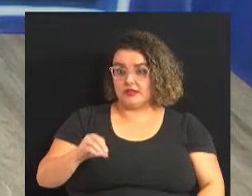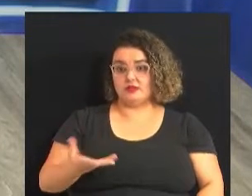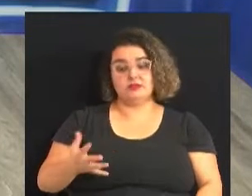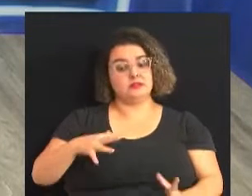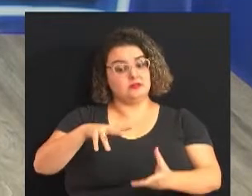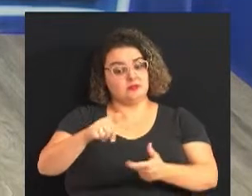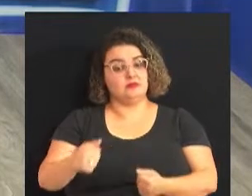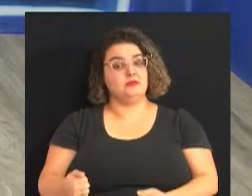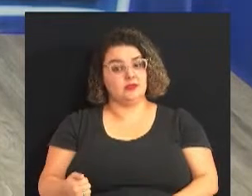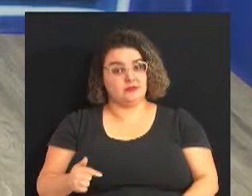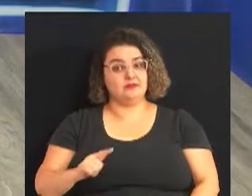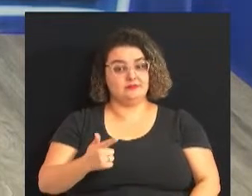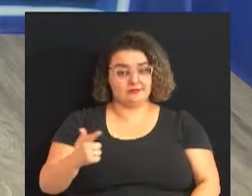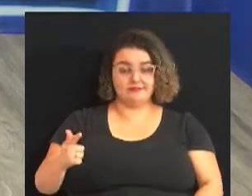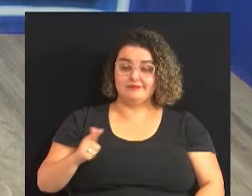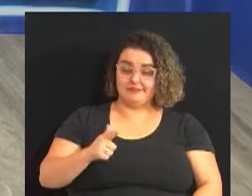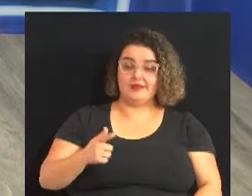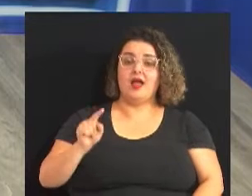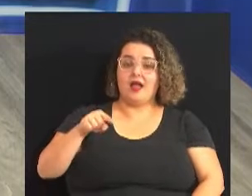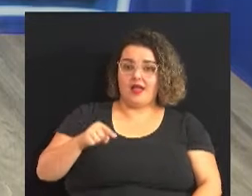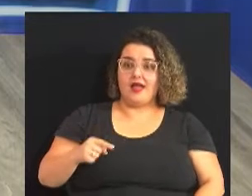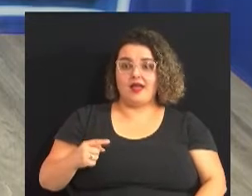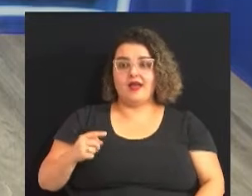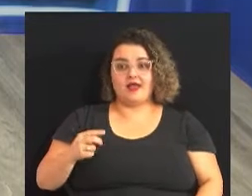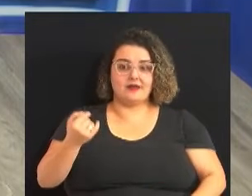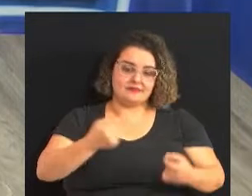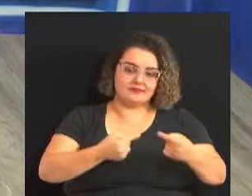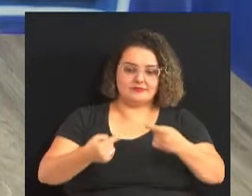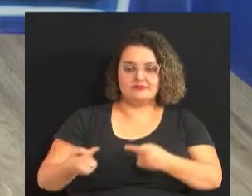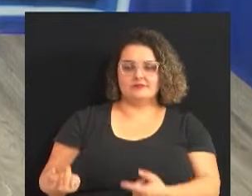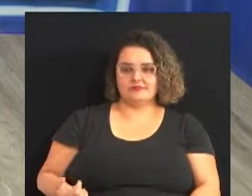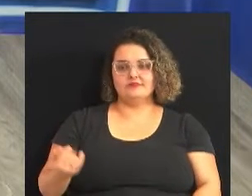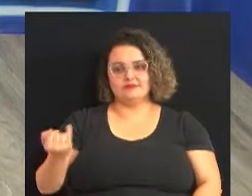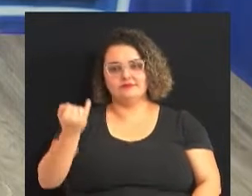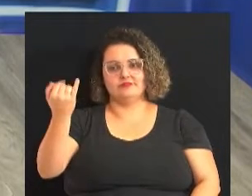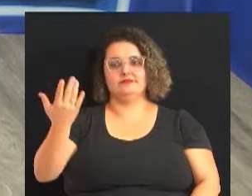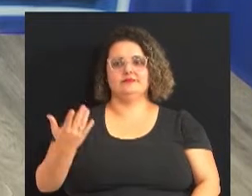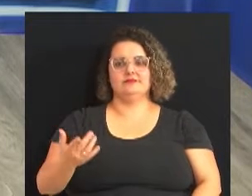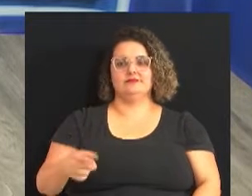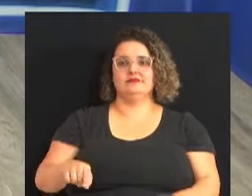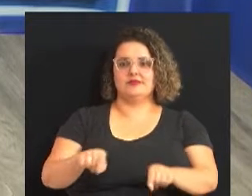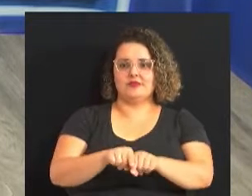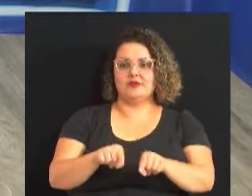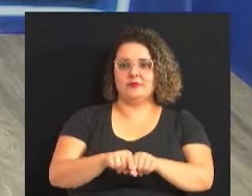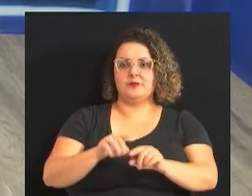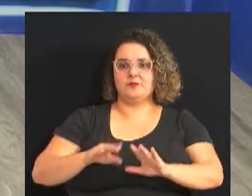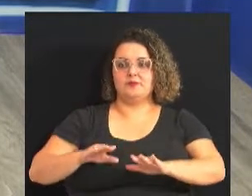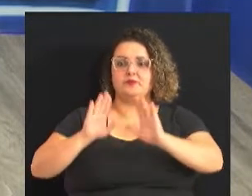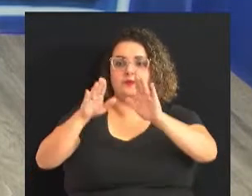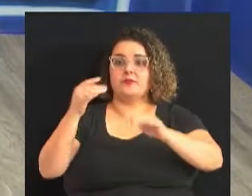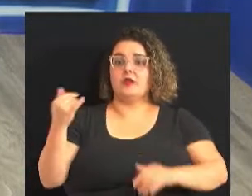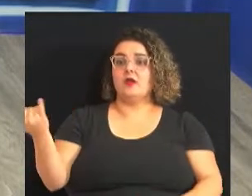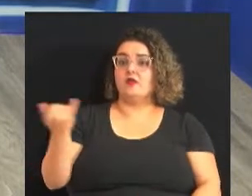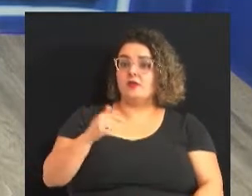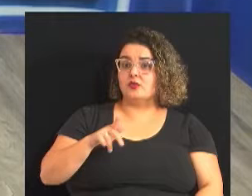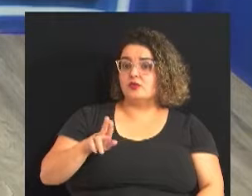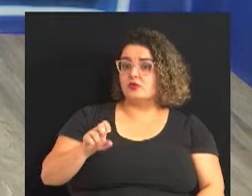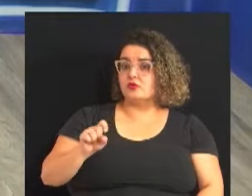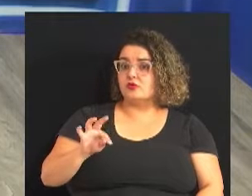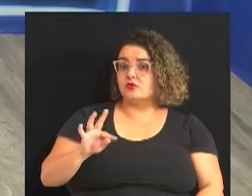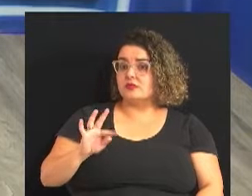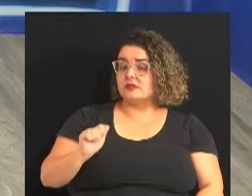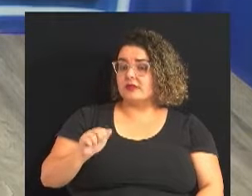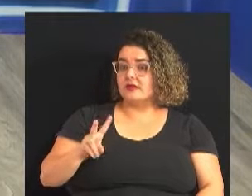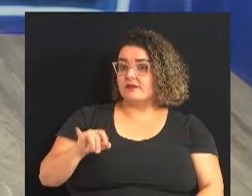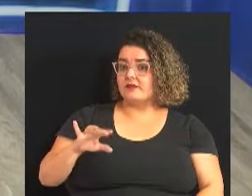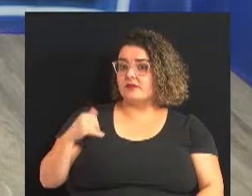essa discussão ela realmente é muito interessante. Claro, vai estar presente também aqui no basquete. Você falou do Gustavinho, 41 anos,